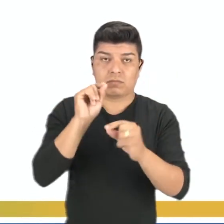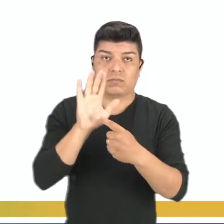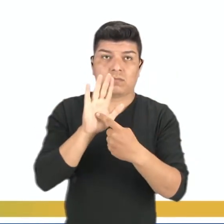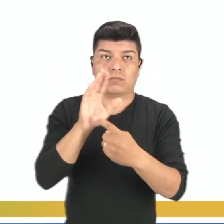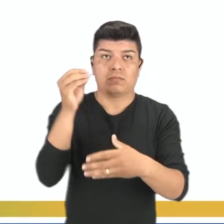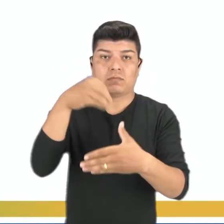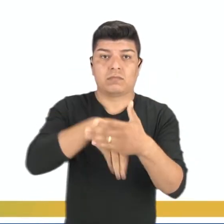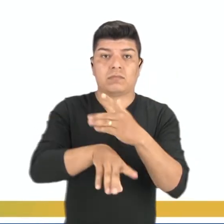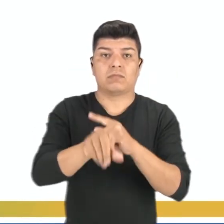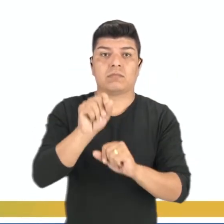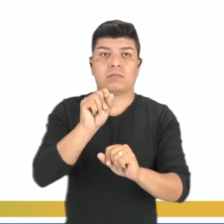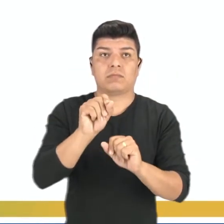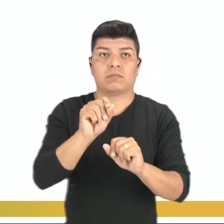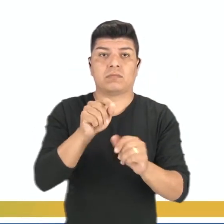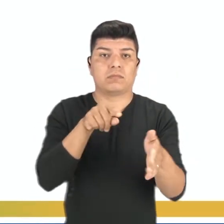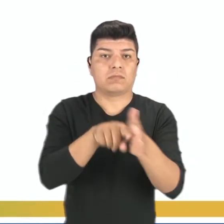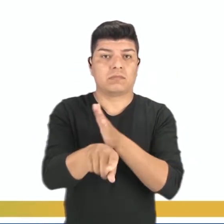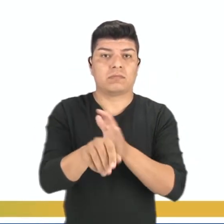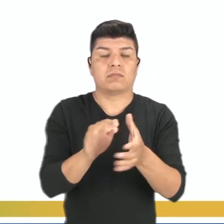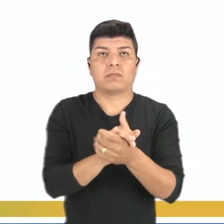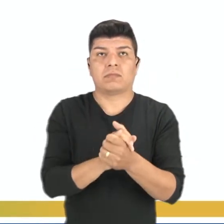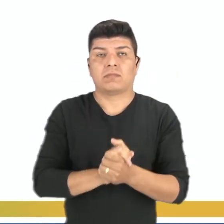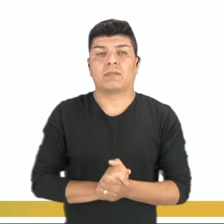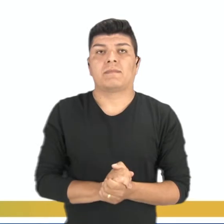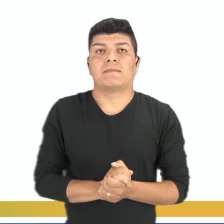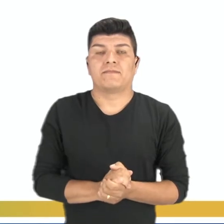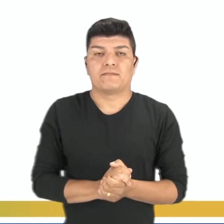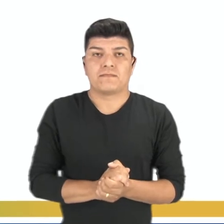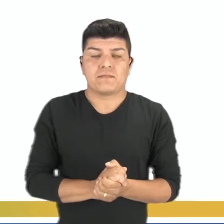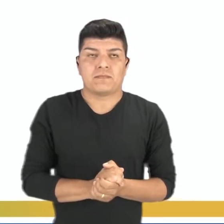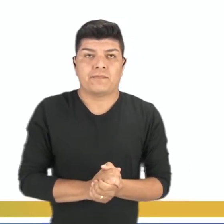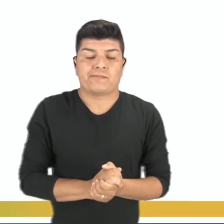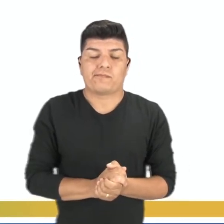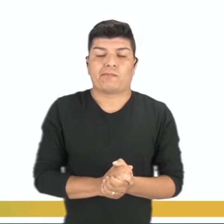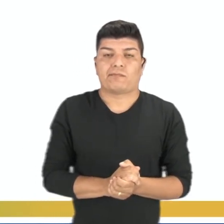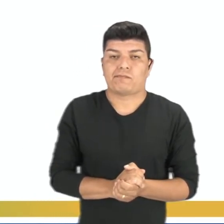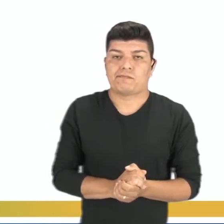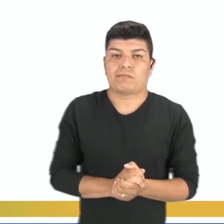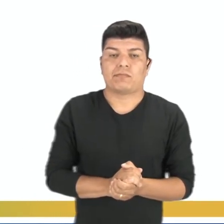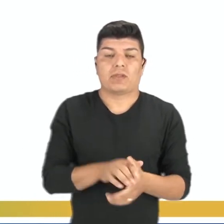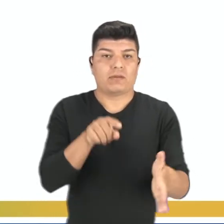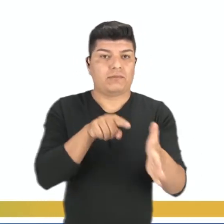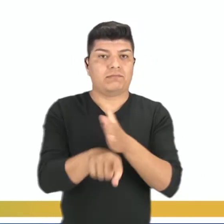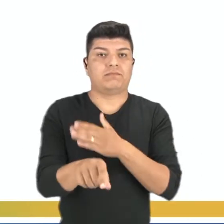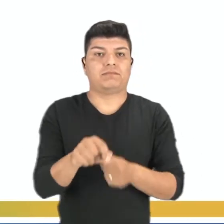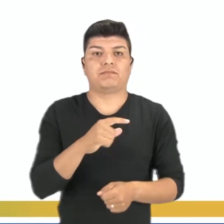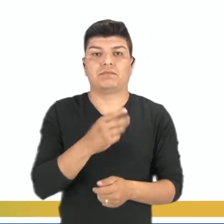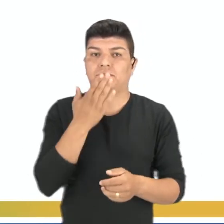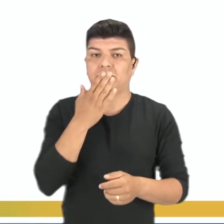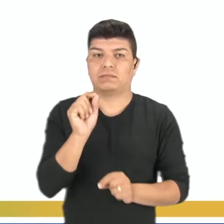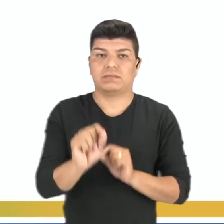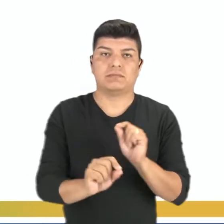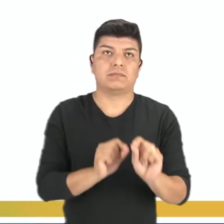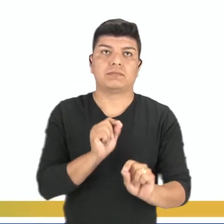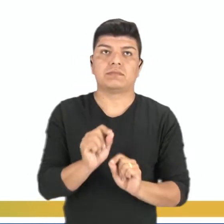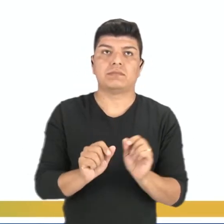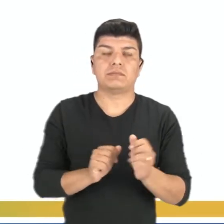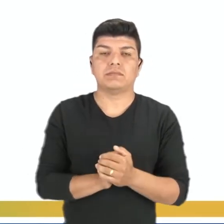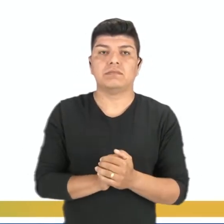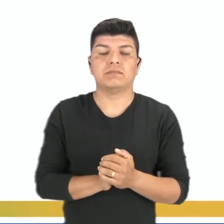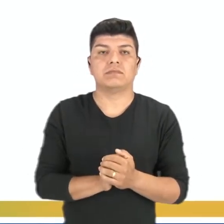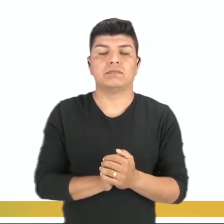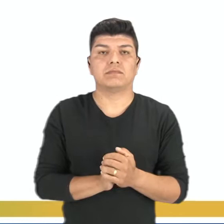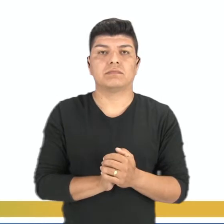estão dentro da questão. Então, lá no comando da questão, ele está pedindo a seguinte